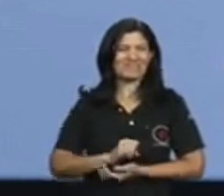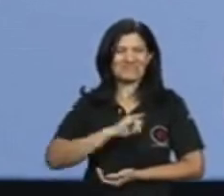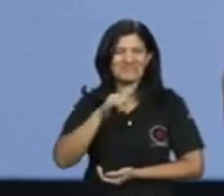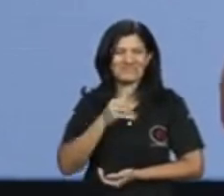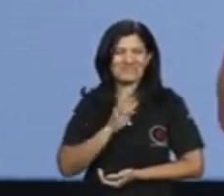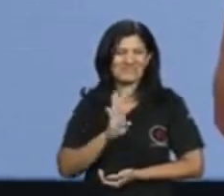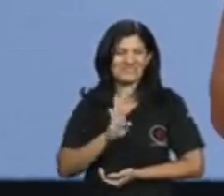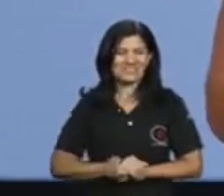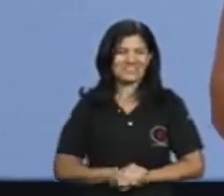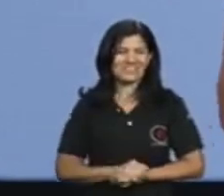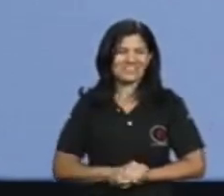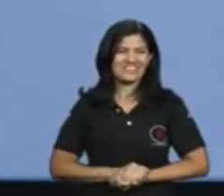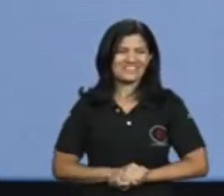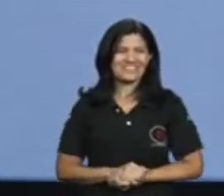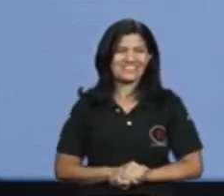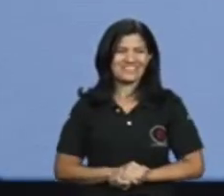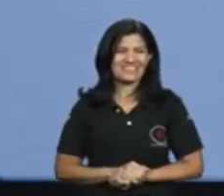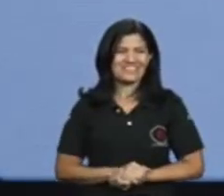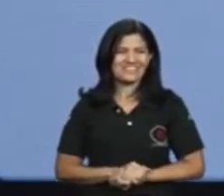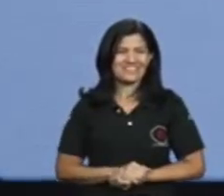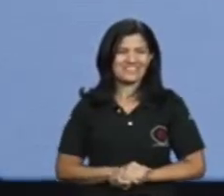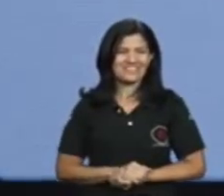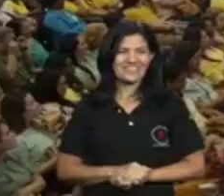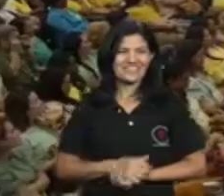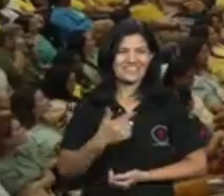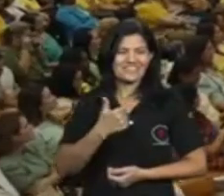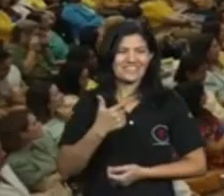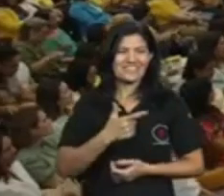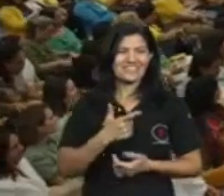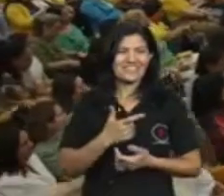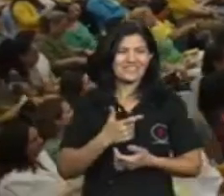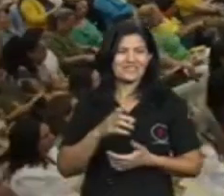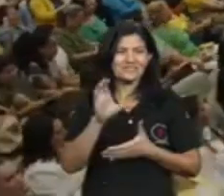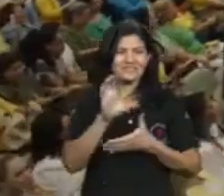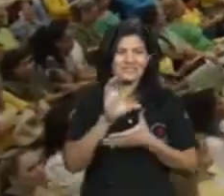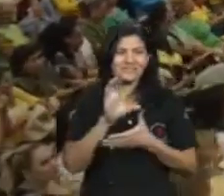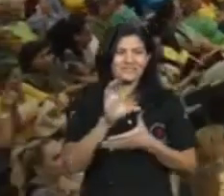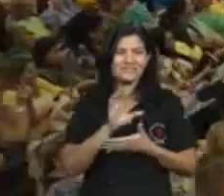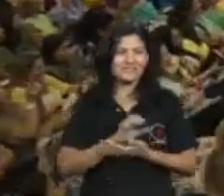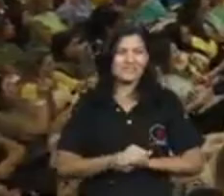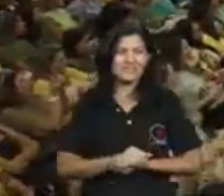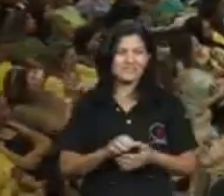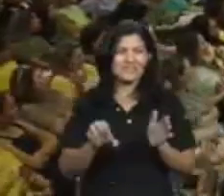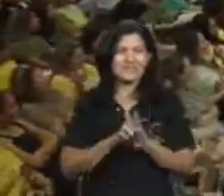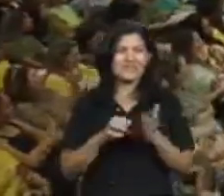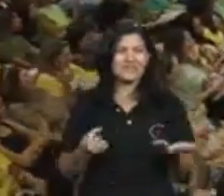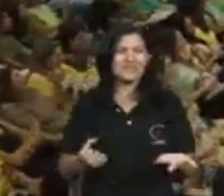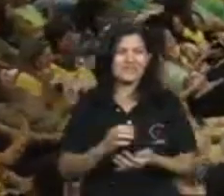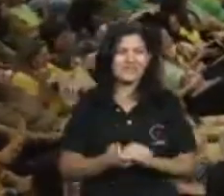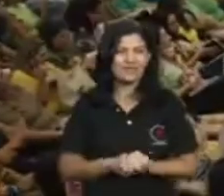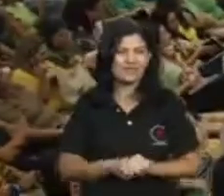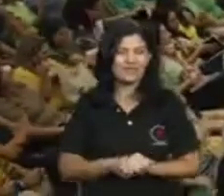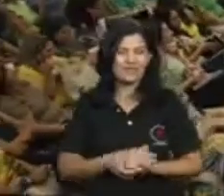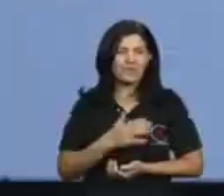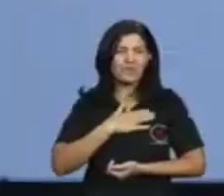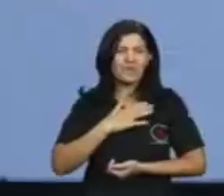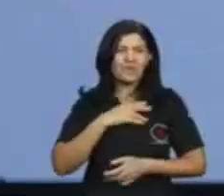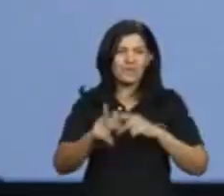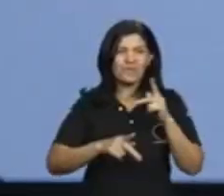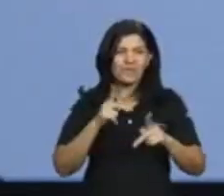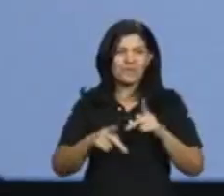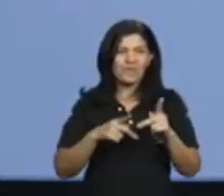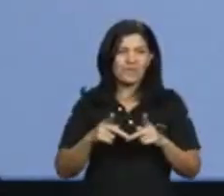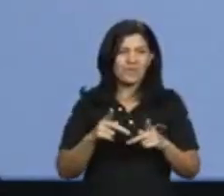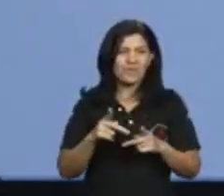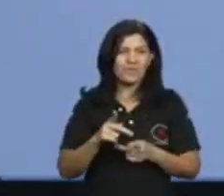Vamos lá. Segunda Crônica 7. Ah, Senhor, e se o meu povo que se chama pelo meu nome,